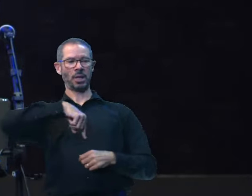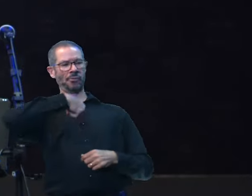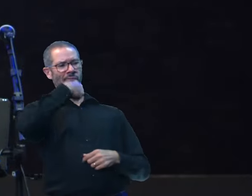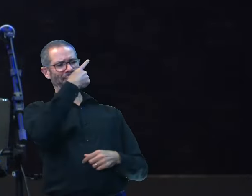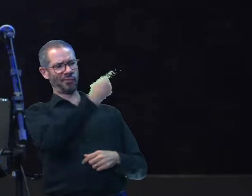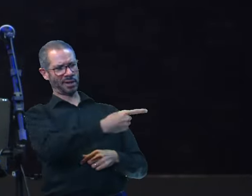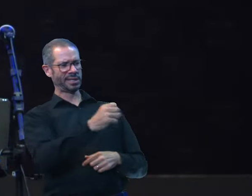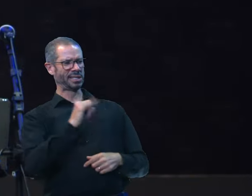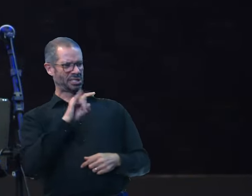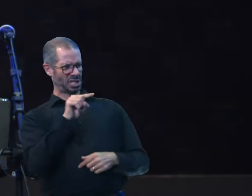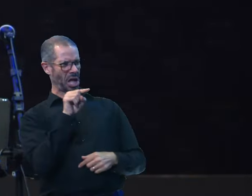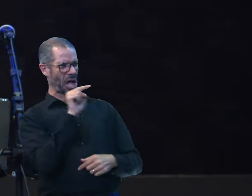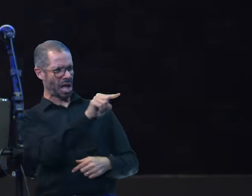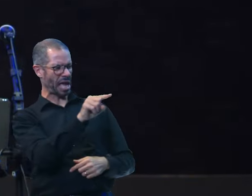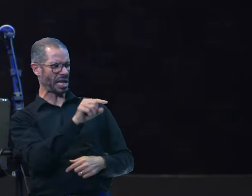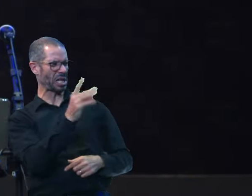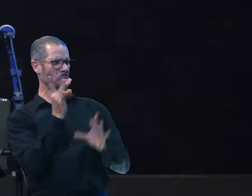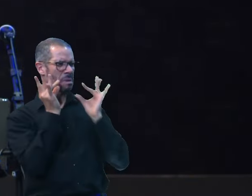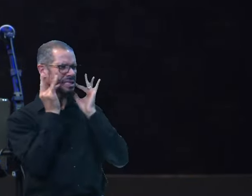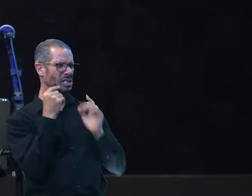se ele estiver lá, eu não vou.